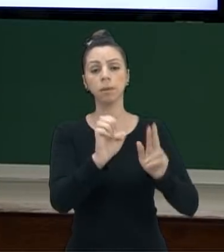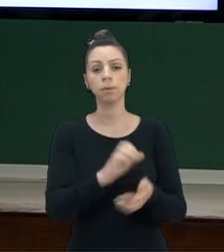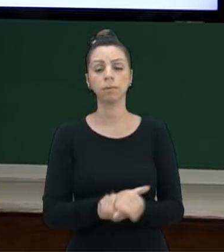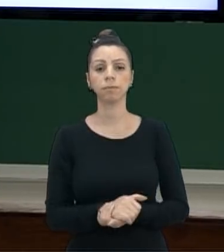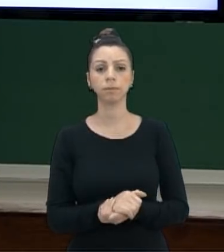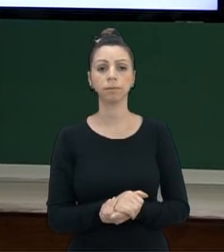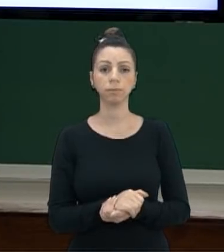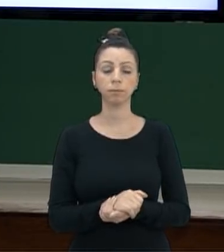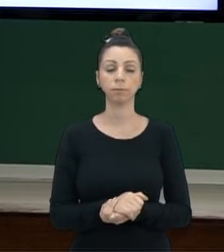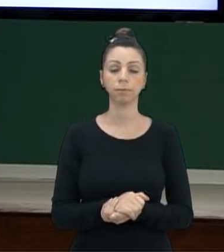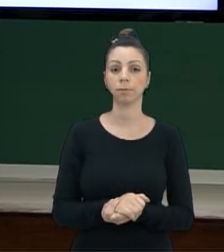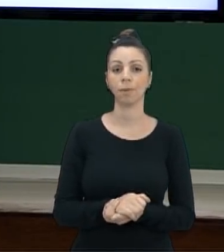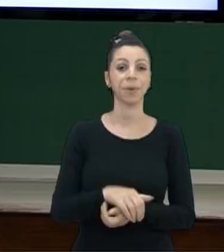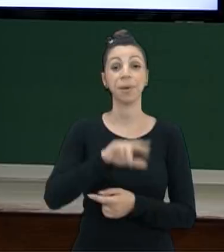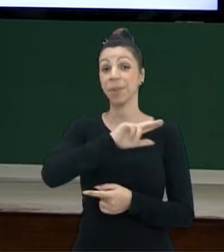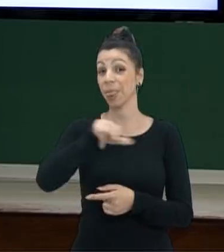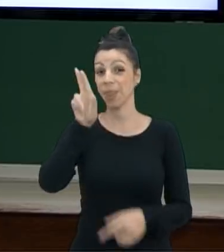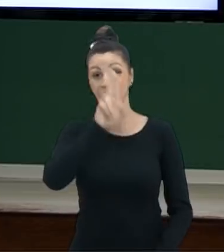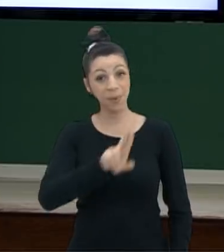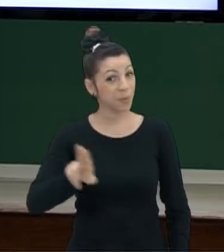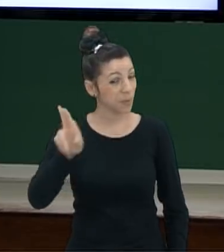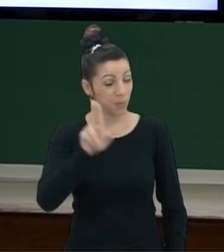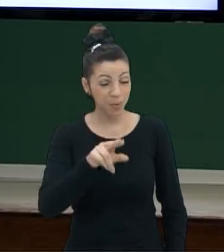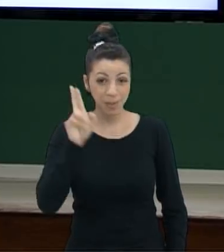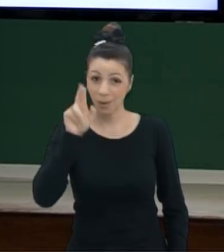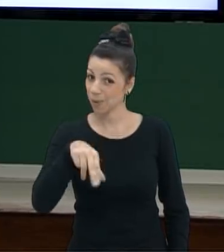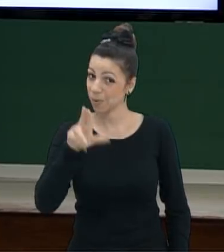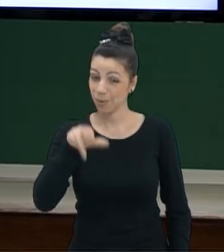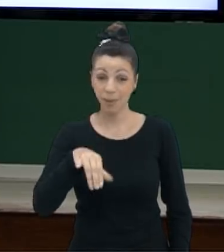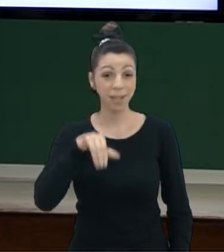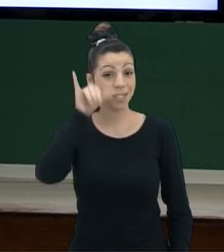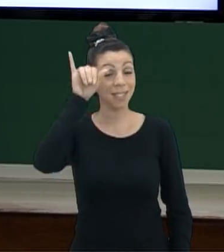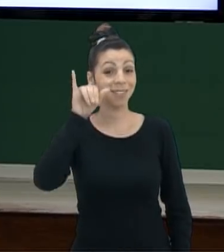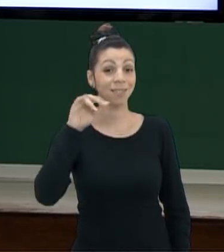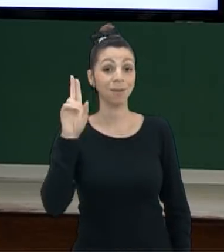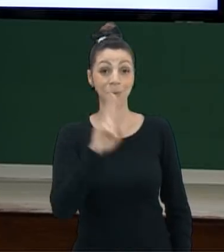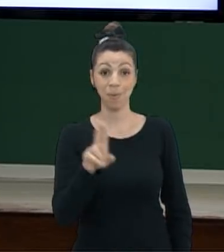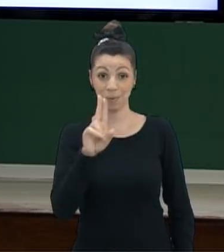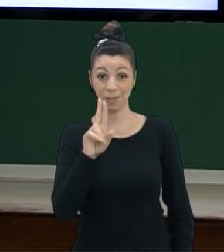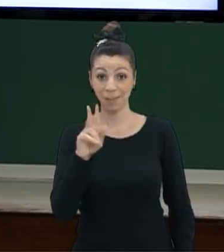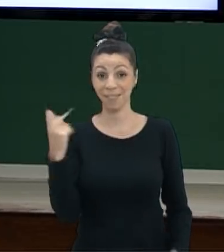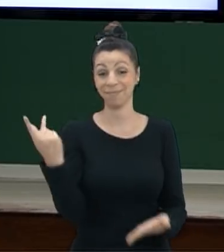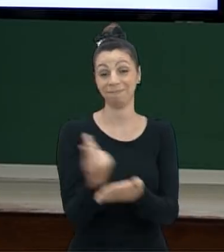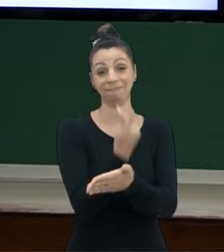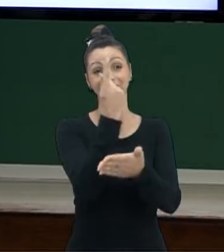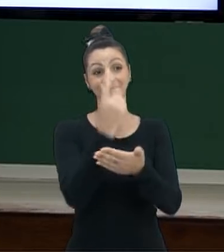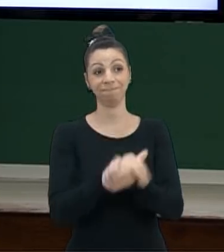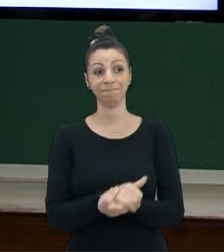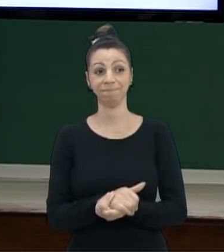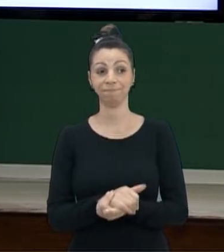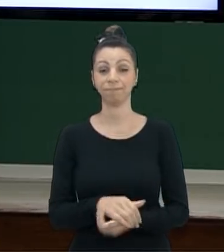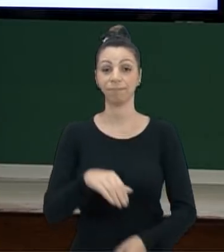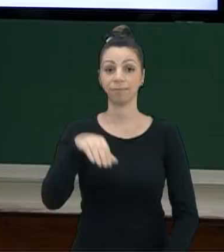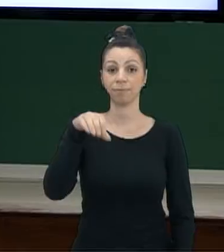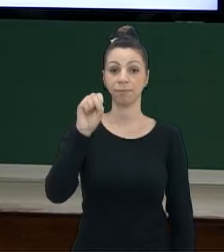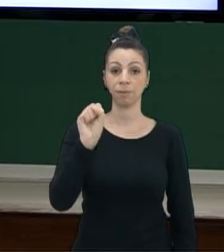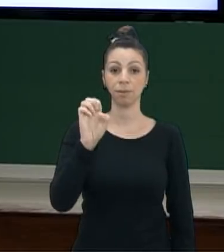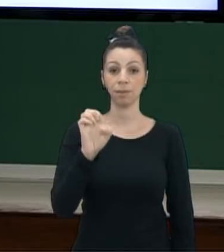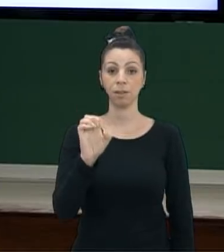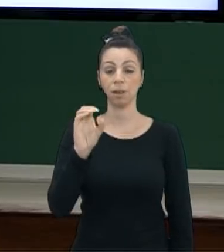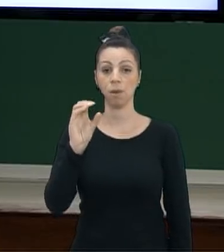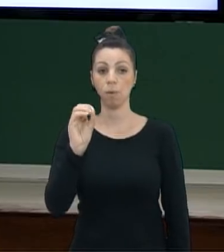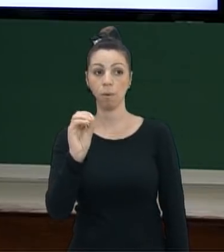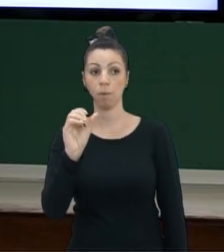que a gente não usa ou quando usa de forma equivocada? É o se, o a e o